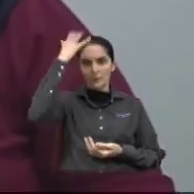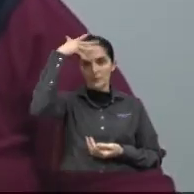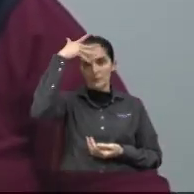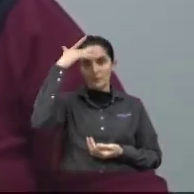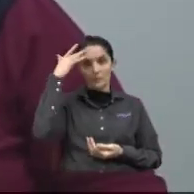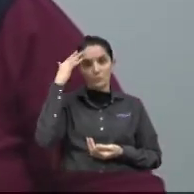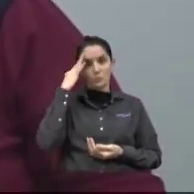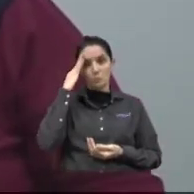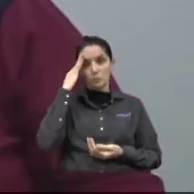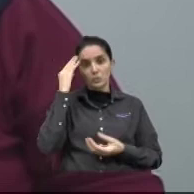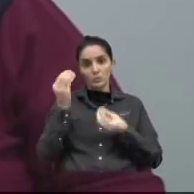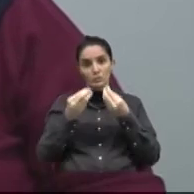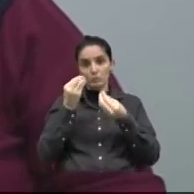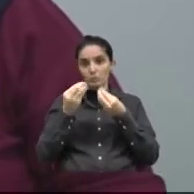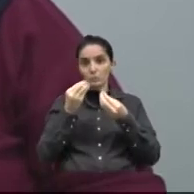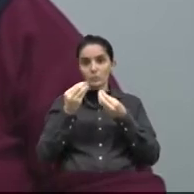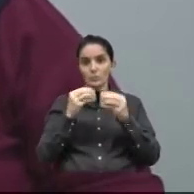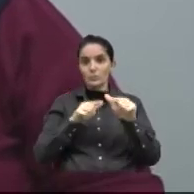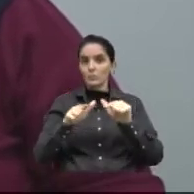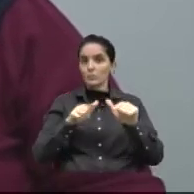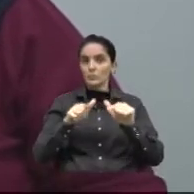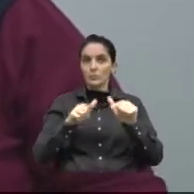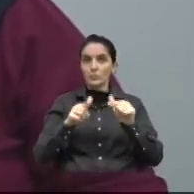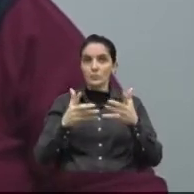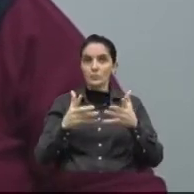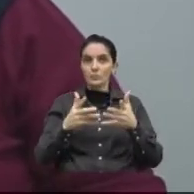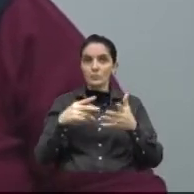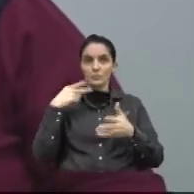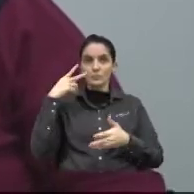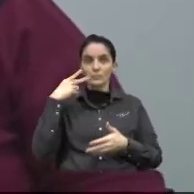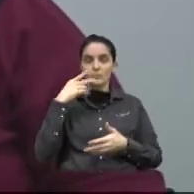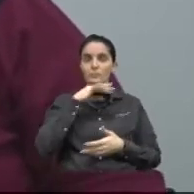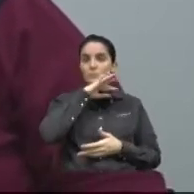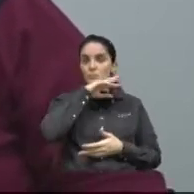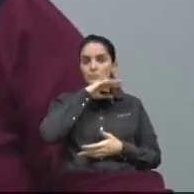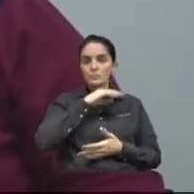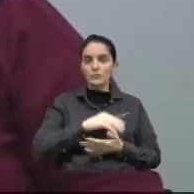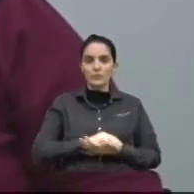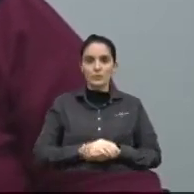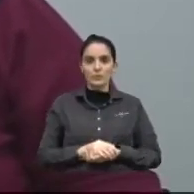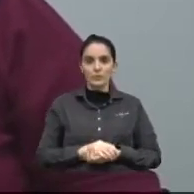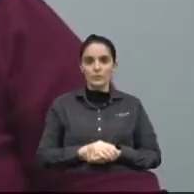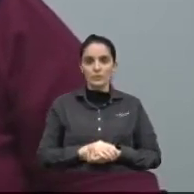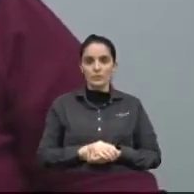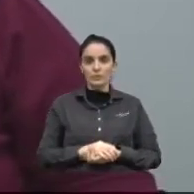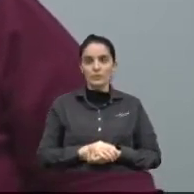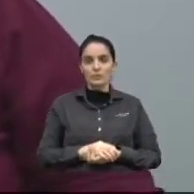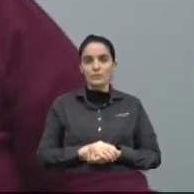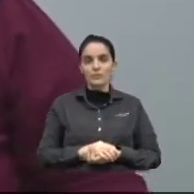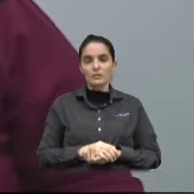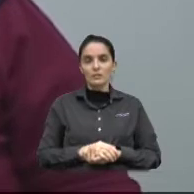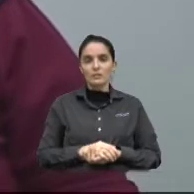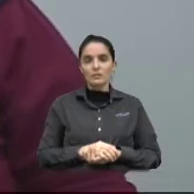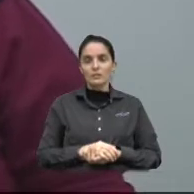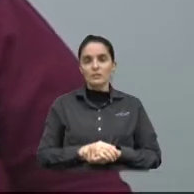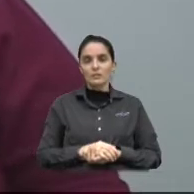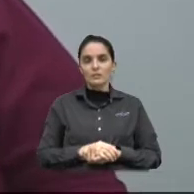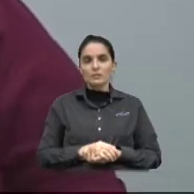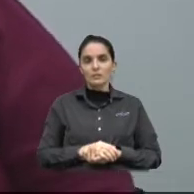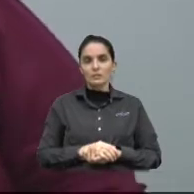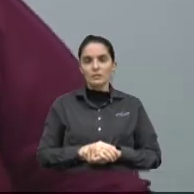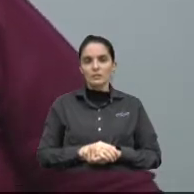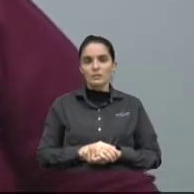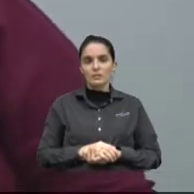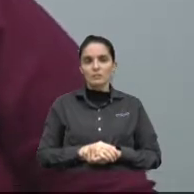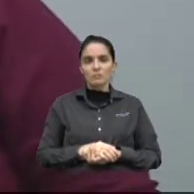de trabalho dos vereadores como uma coisa ruim não podemos por certo achar que